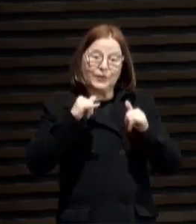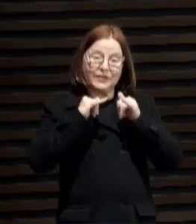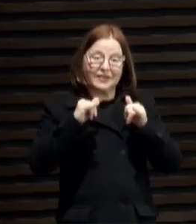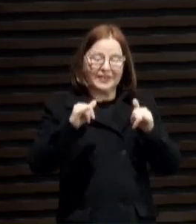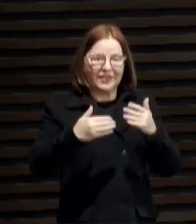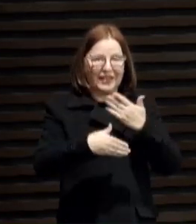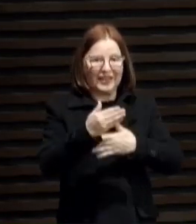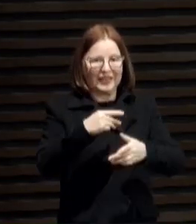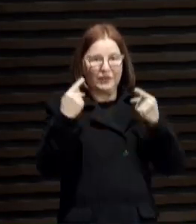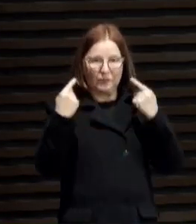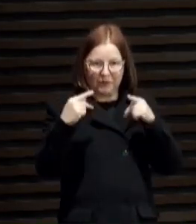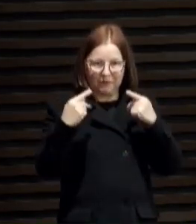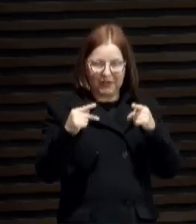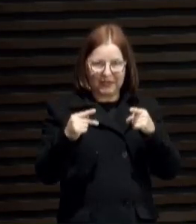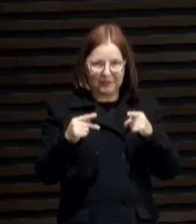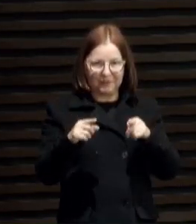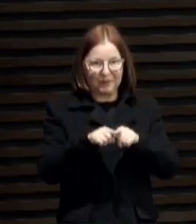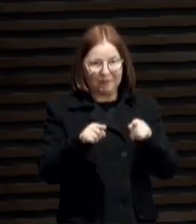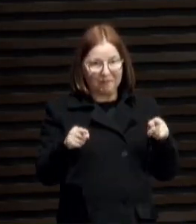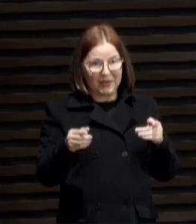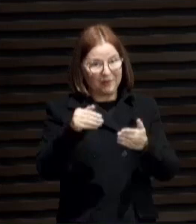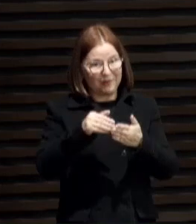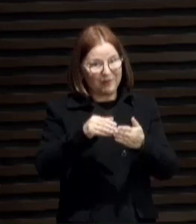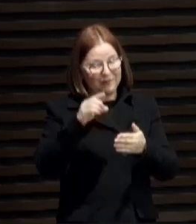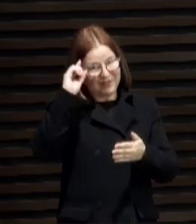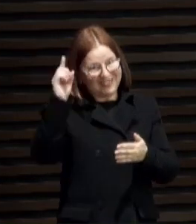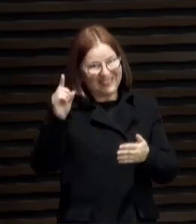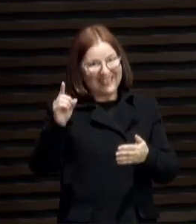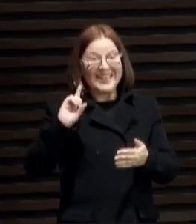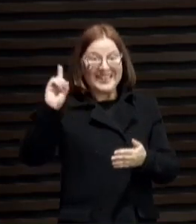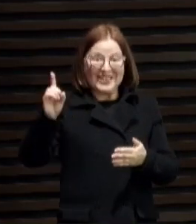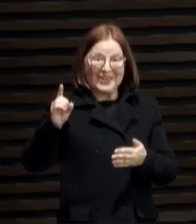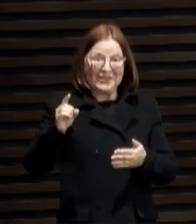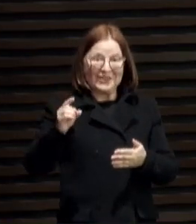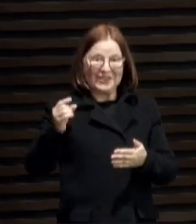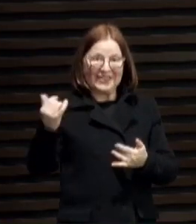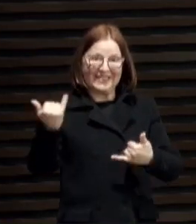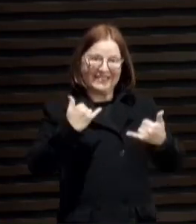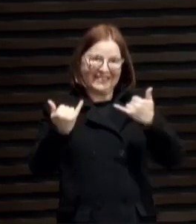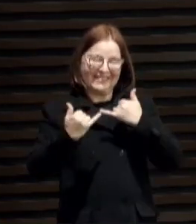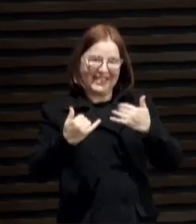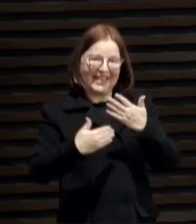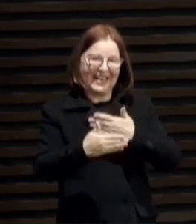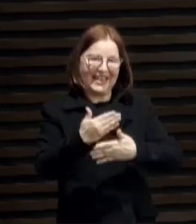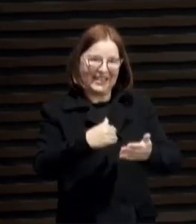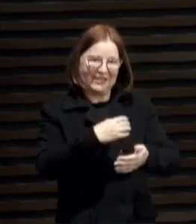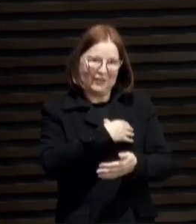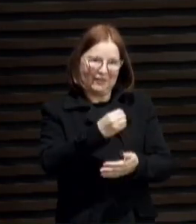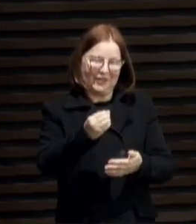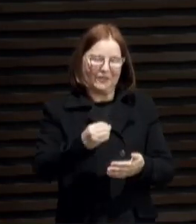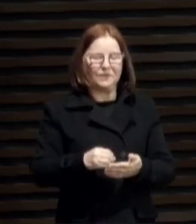dias, diz lá em Hebreus, ele nos tem falado por meio do Filho. Nesses últimos